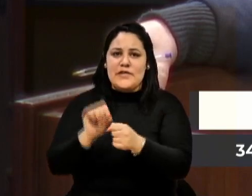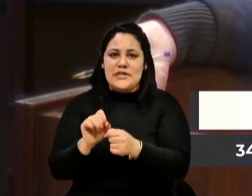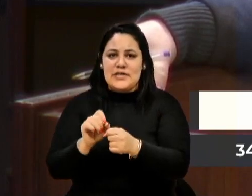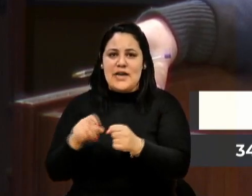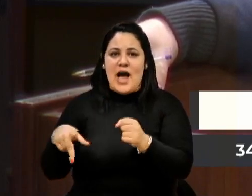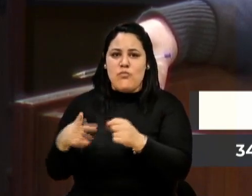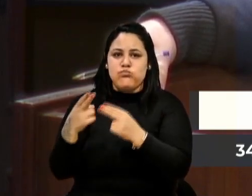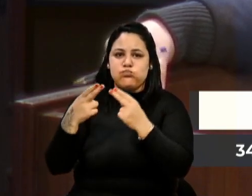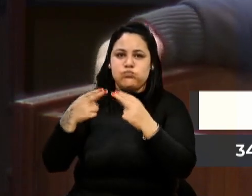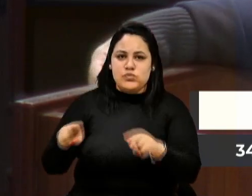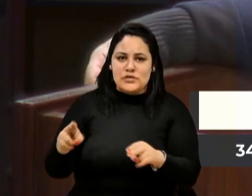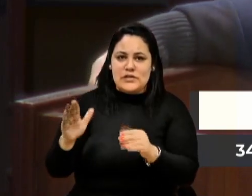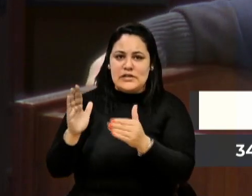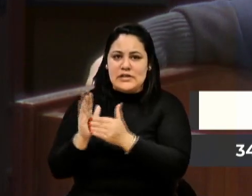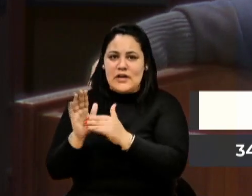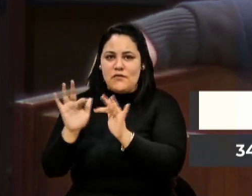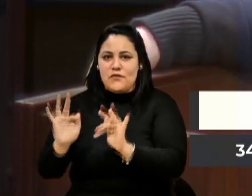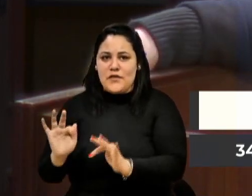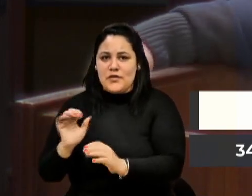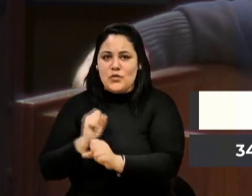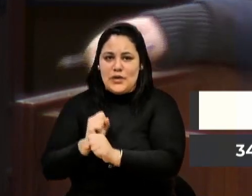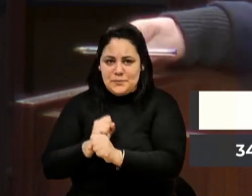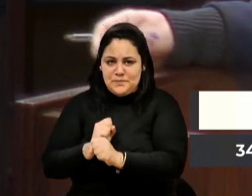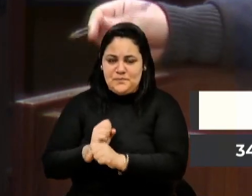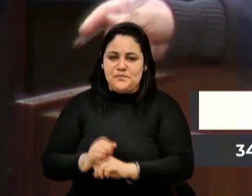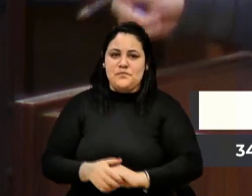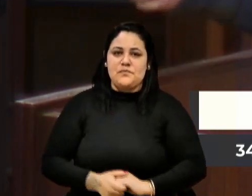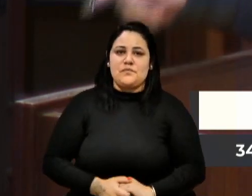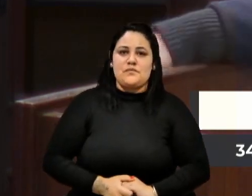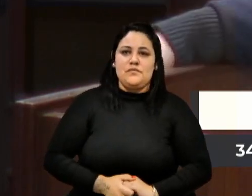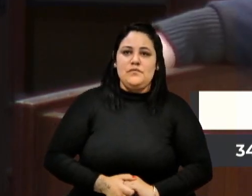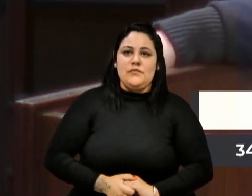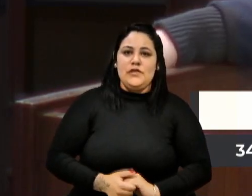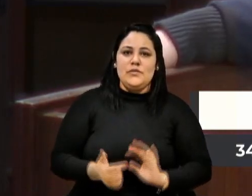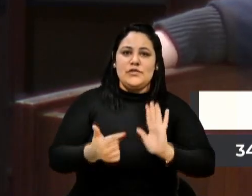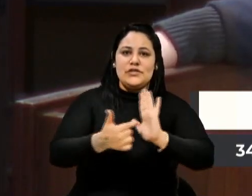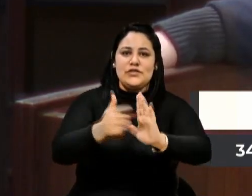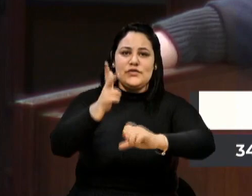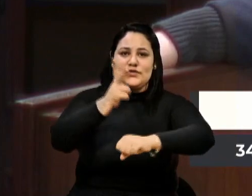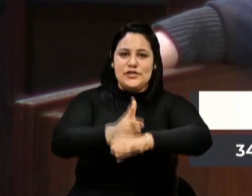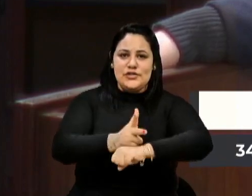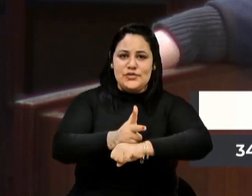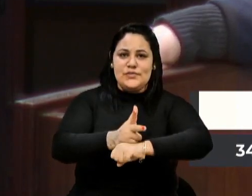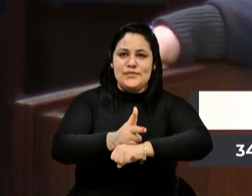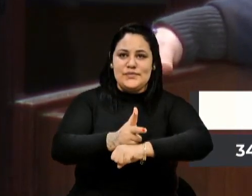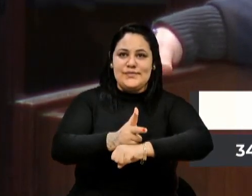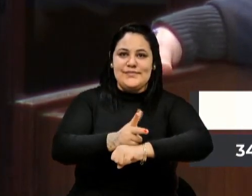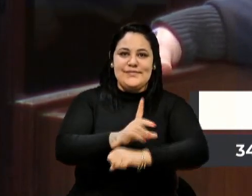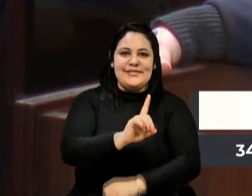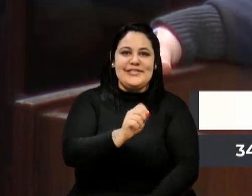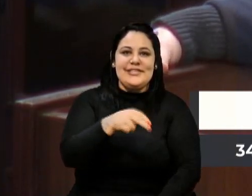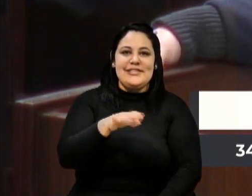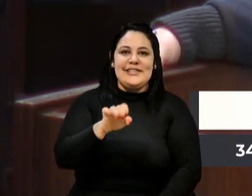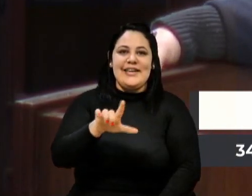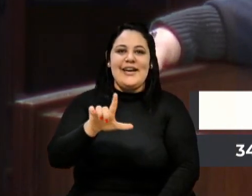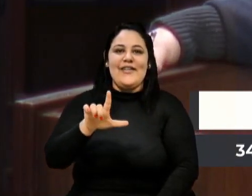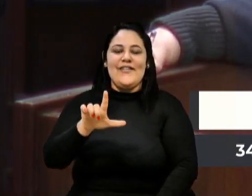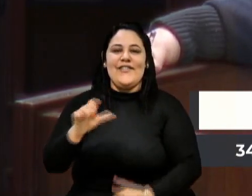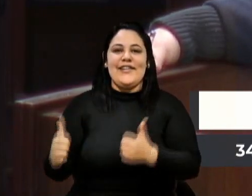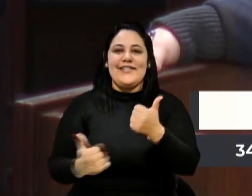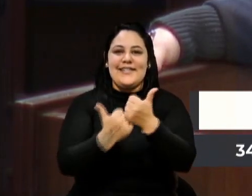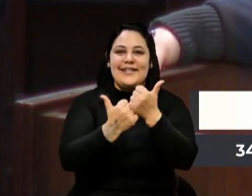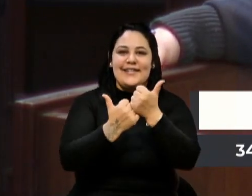inaugurar até o final do ano. Então, soltando o vídeo, Daniel, quero te parabenizar pelo teu aniversário, meu assessor Daniel